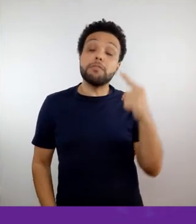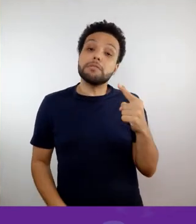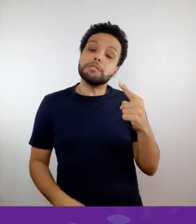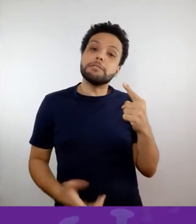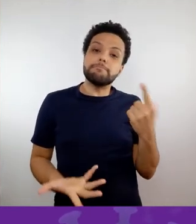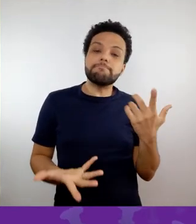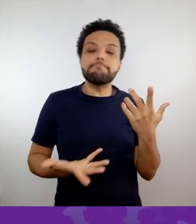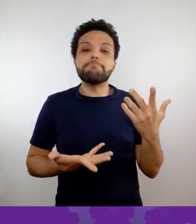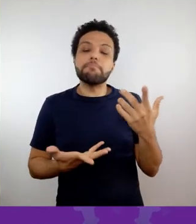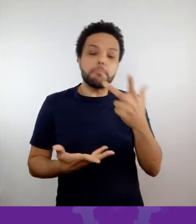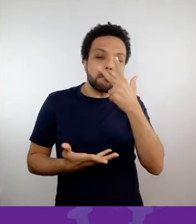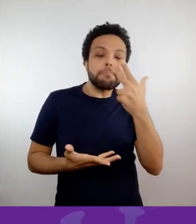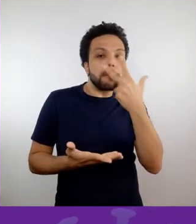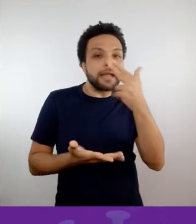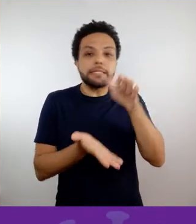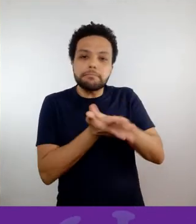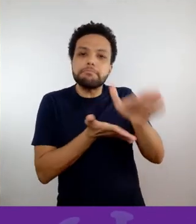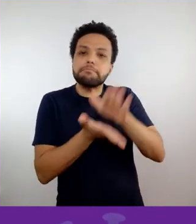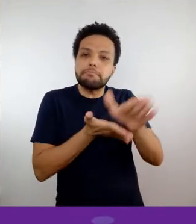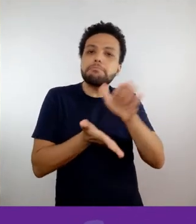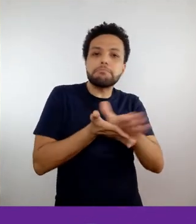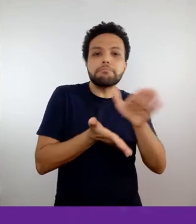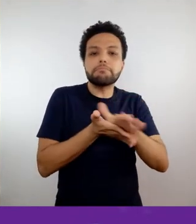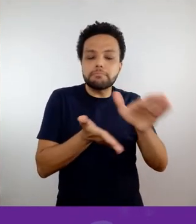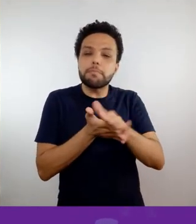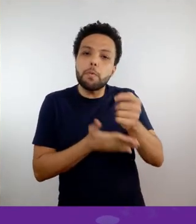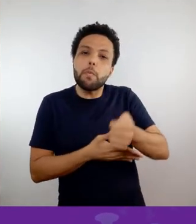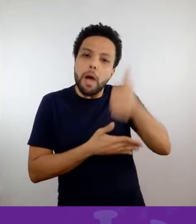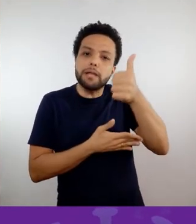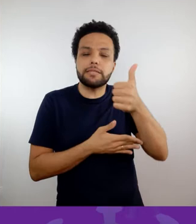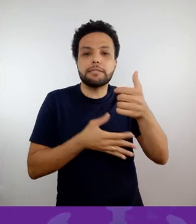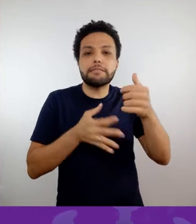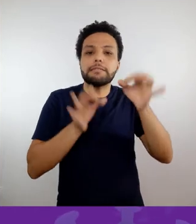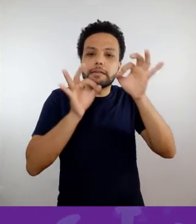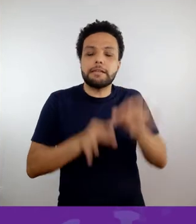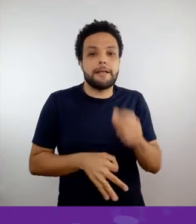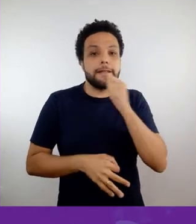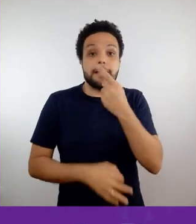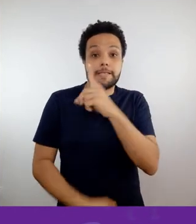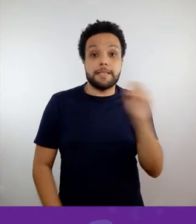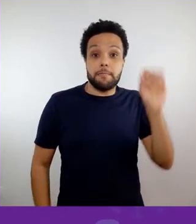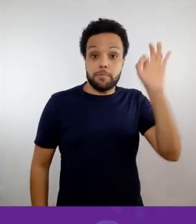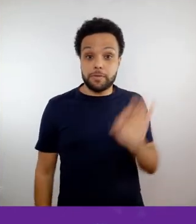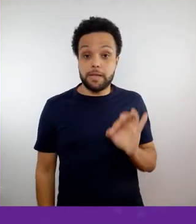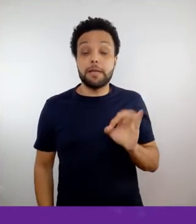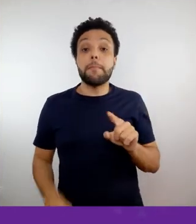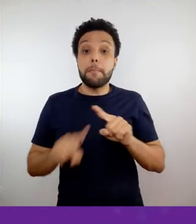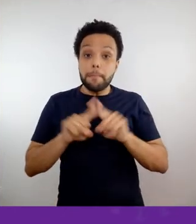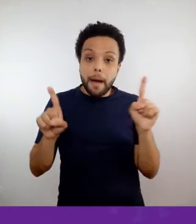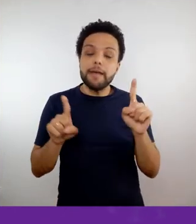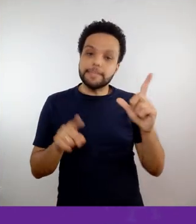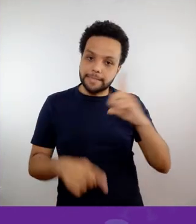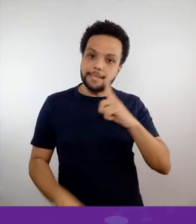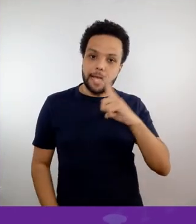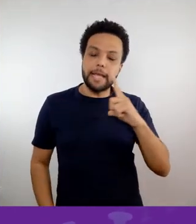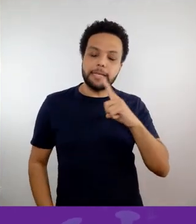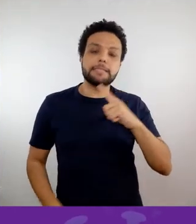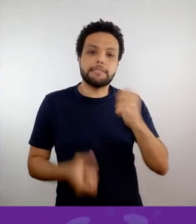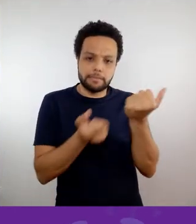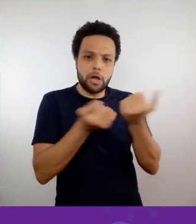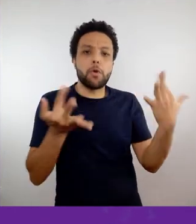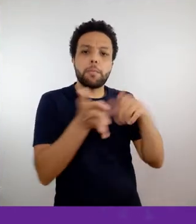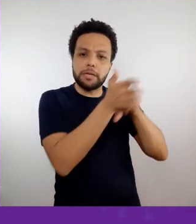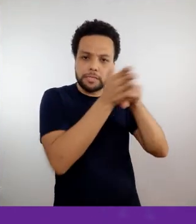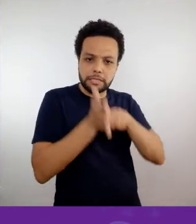mas os estudos têm sido muito insistentes em confirmar essa hipótese né não é um evidência científica assim é